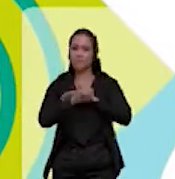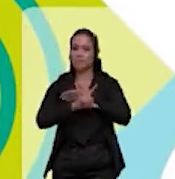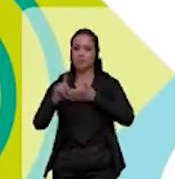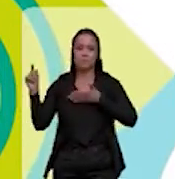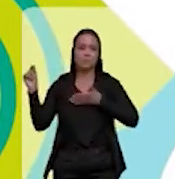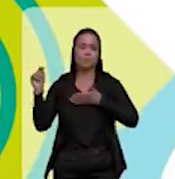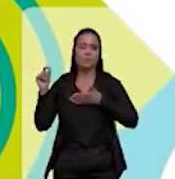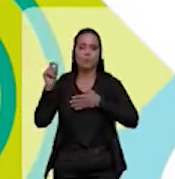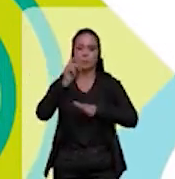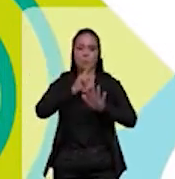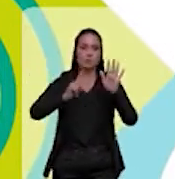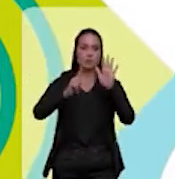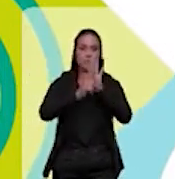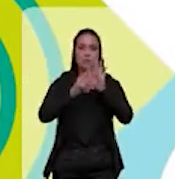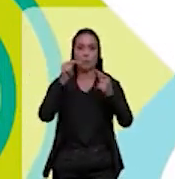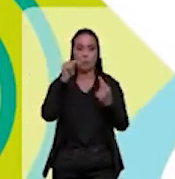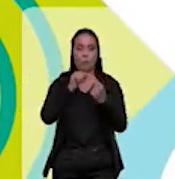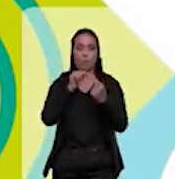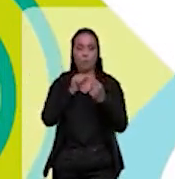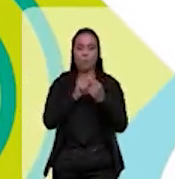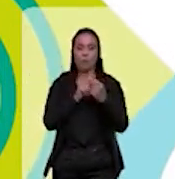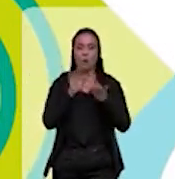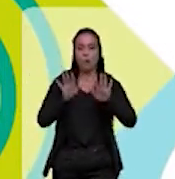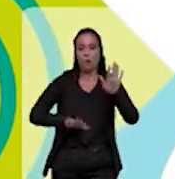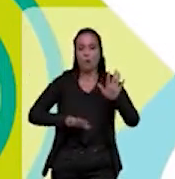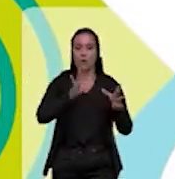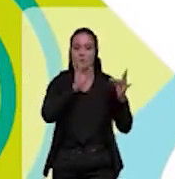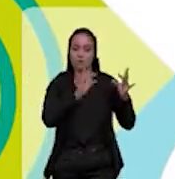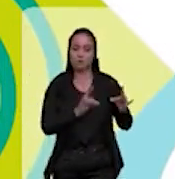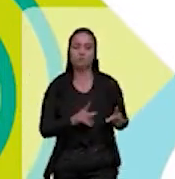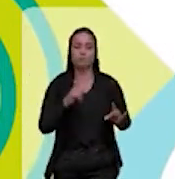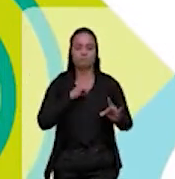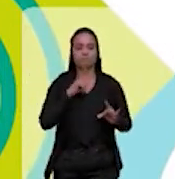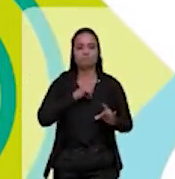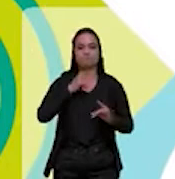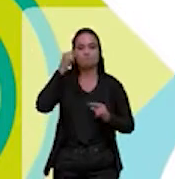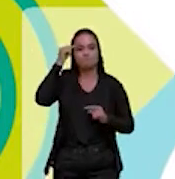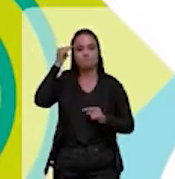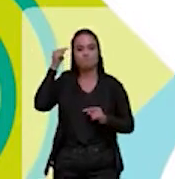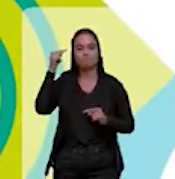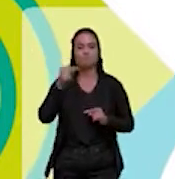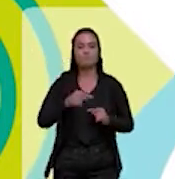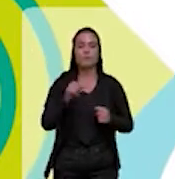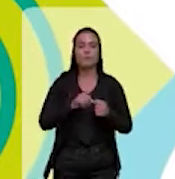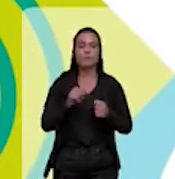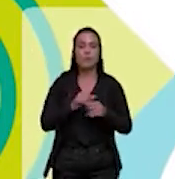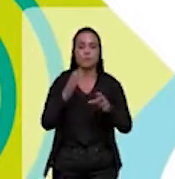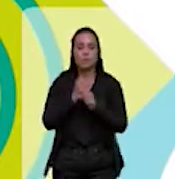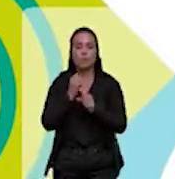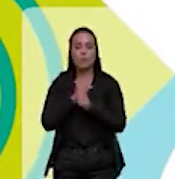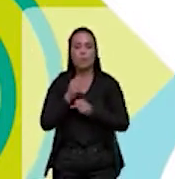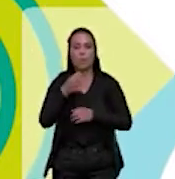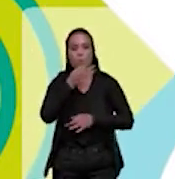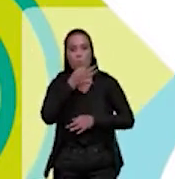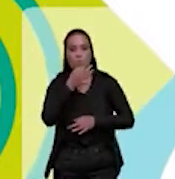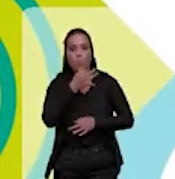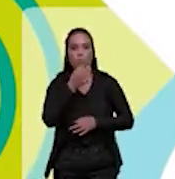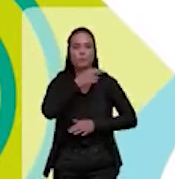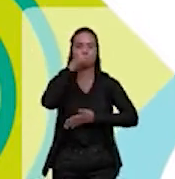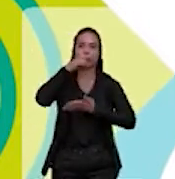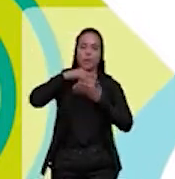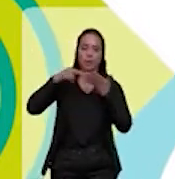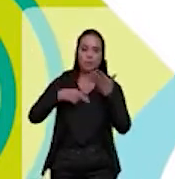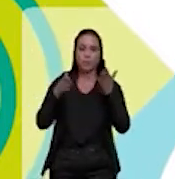subjetivo entre Tais critérios que também tem por intenção fazer a totalidade das sugestões